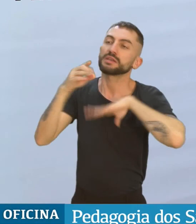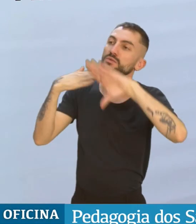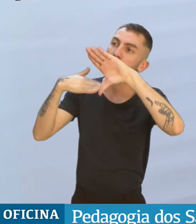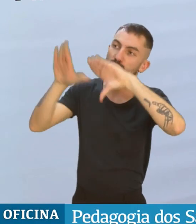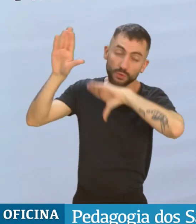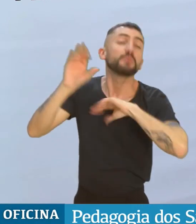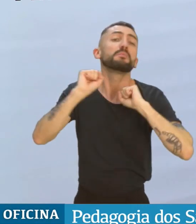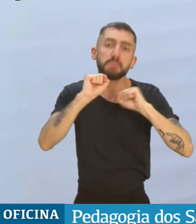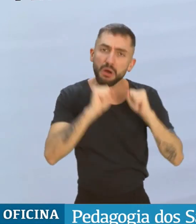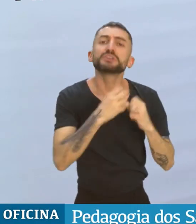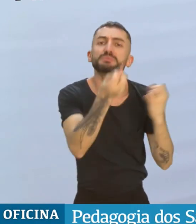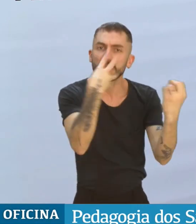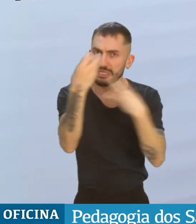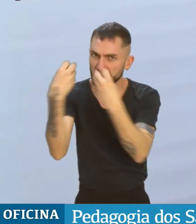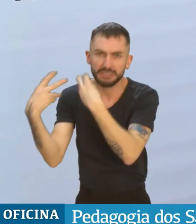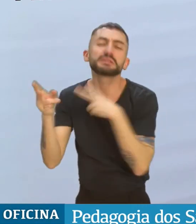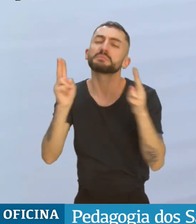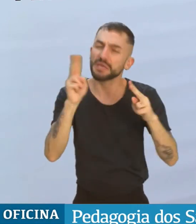mandem para a gente,